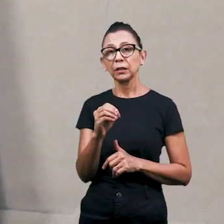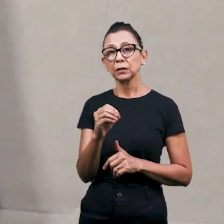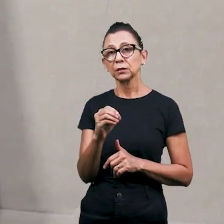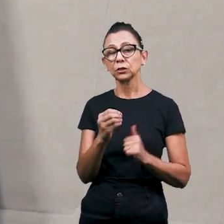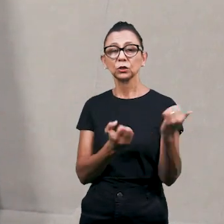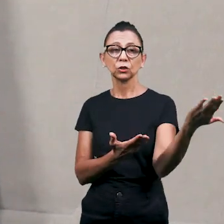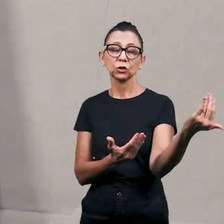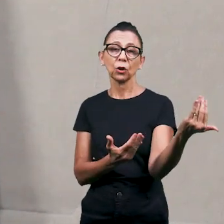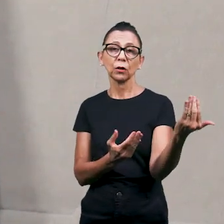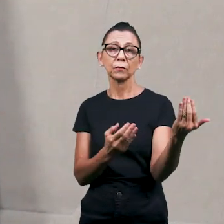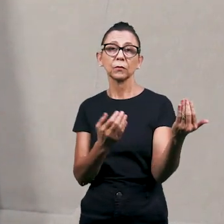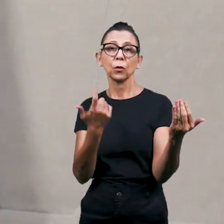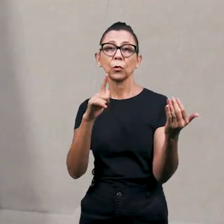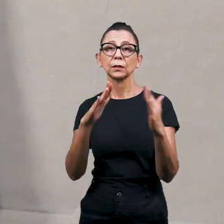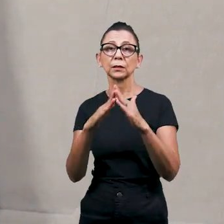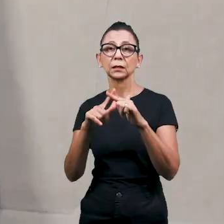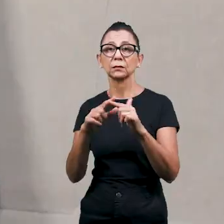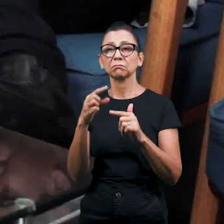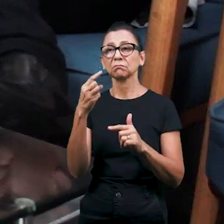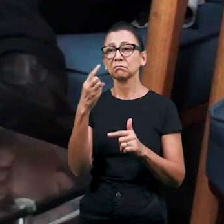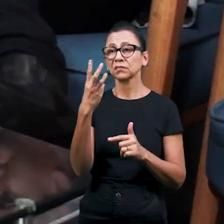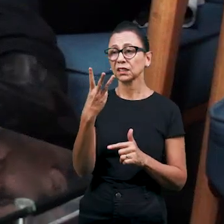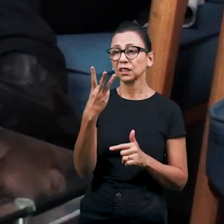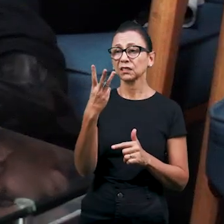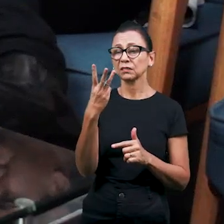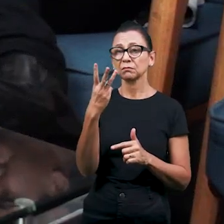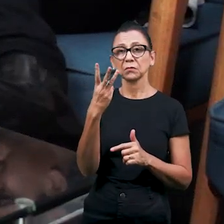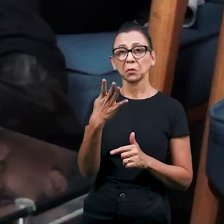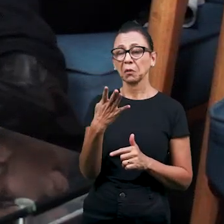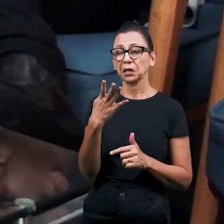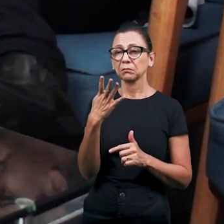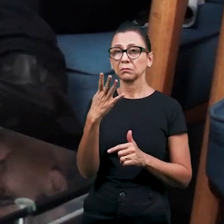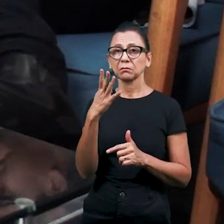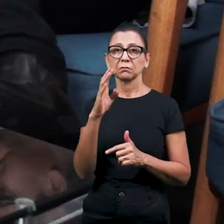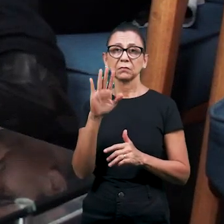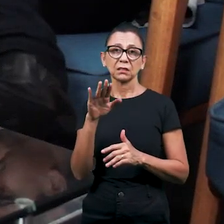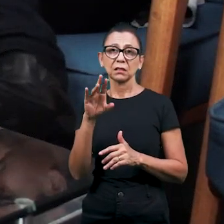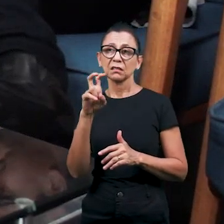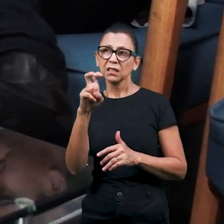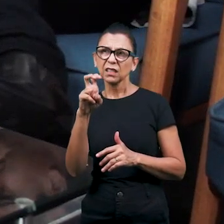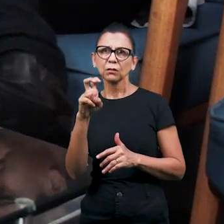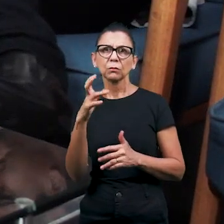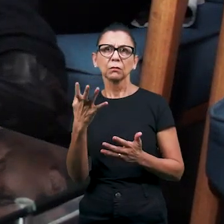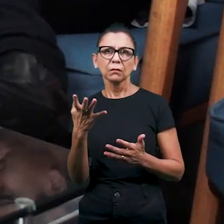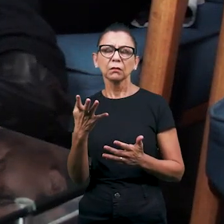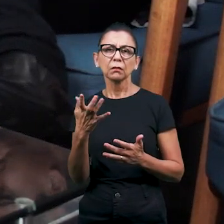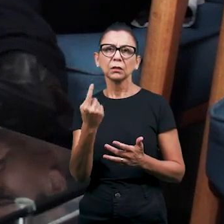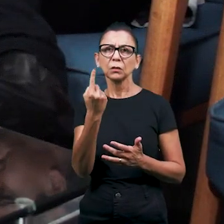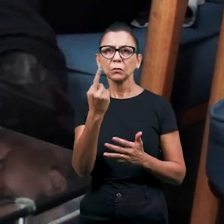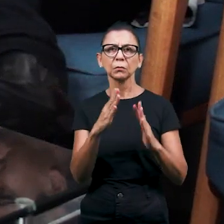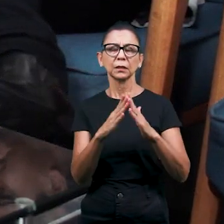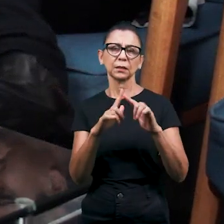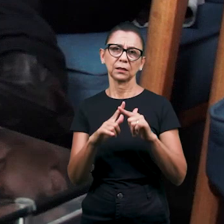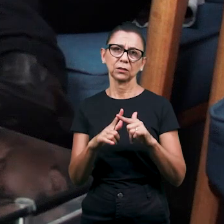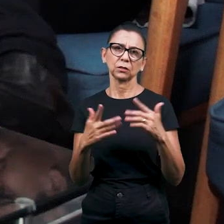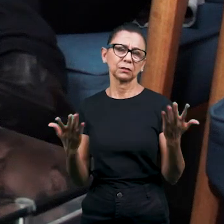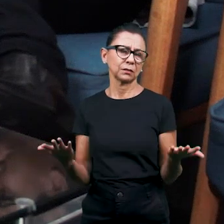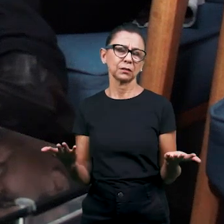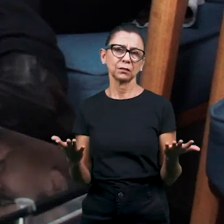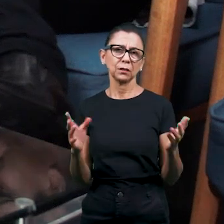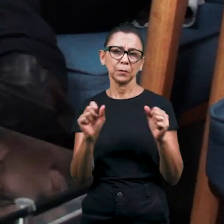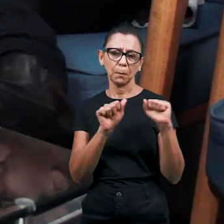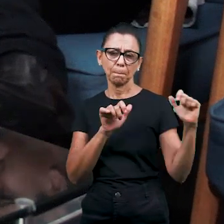Porque todo mundo, um momento, pode ter uma fraqueza. Todo mundo pode ter um momento, um jovem pode ter um momento